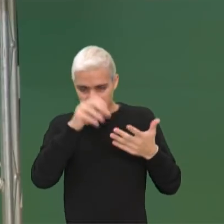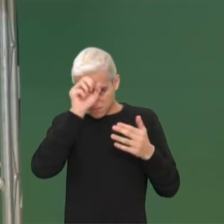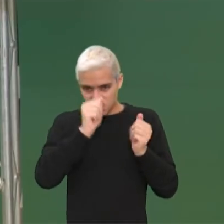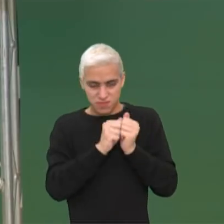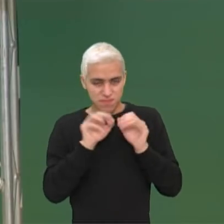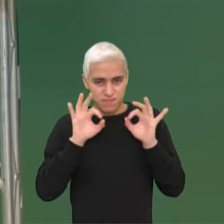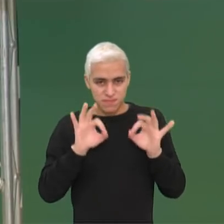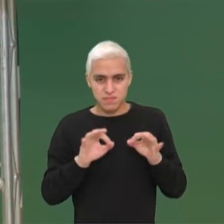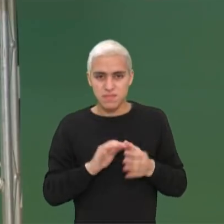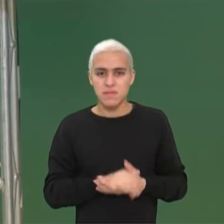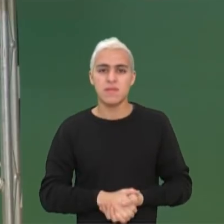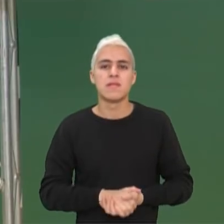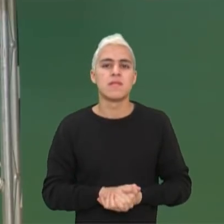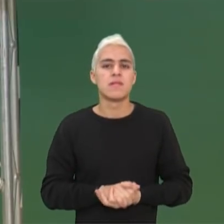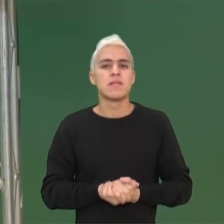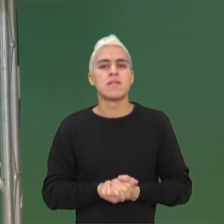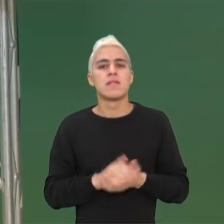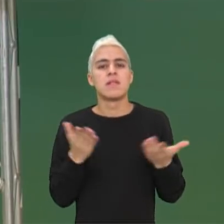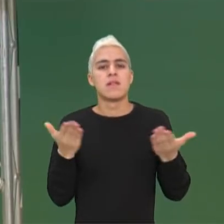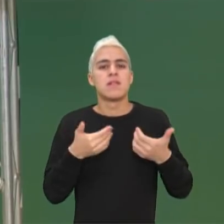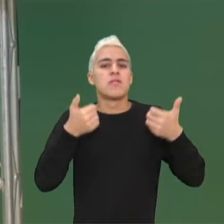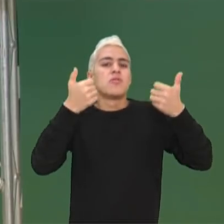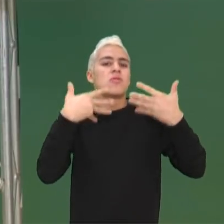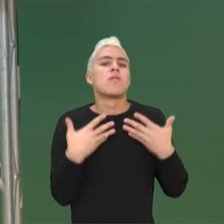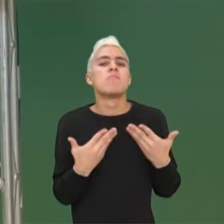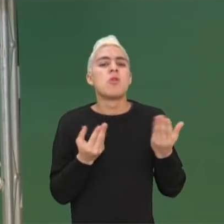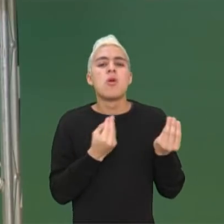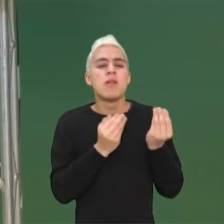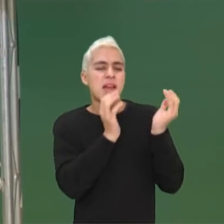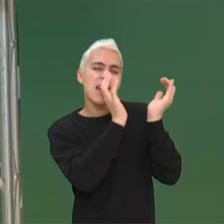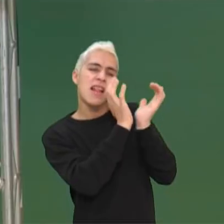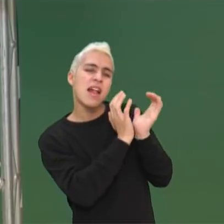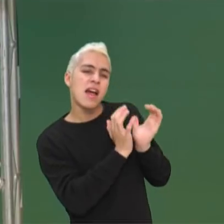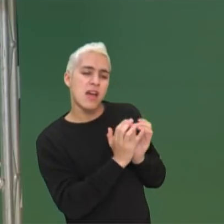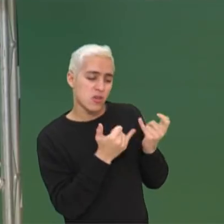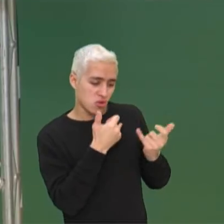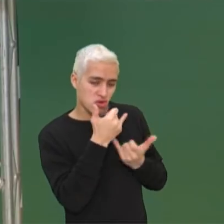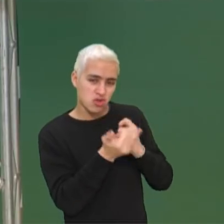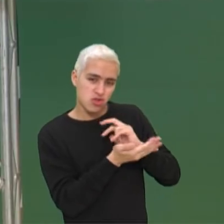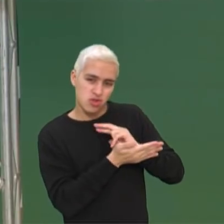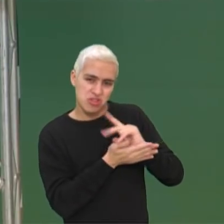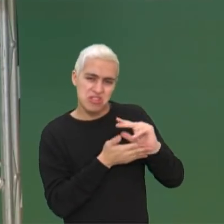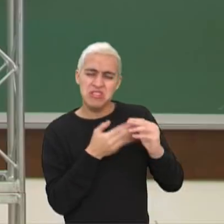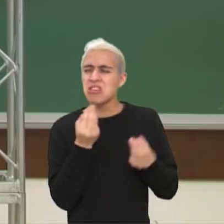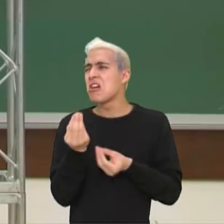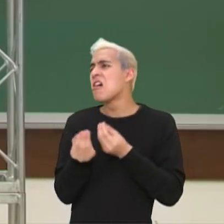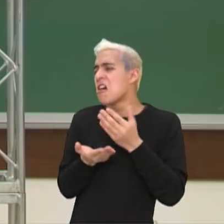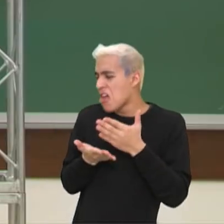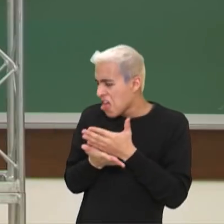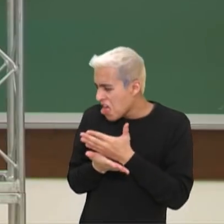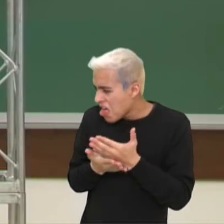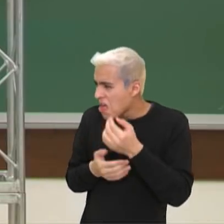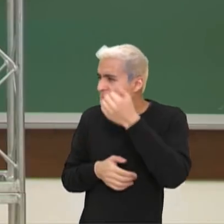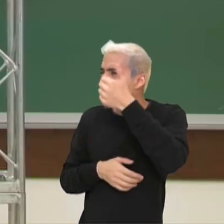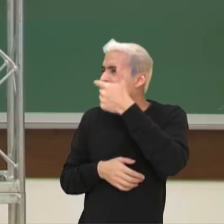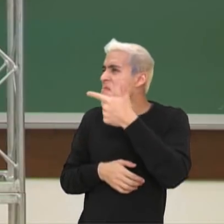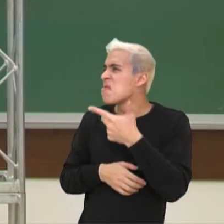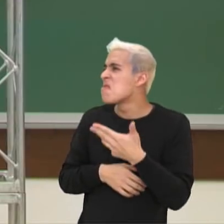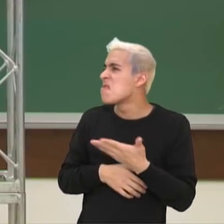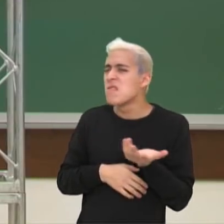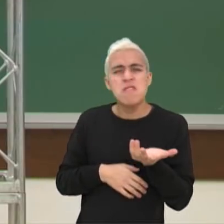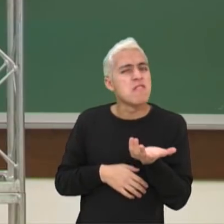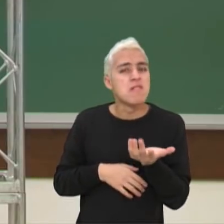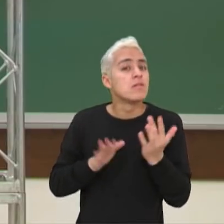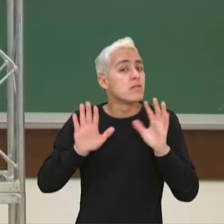aí. Vamos falar um pouquinho sobre a classificação dos jogos. Então, como assim classificação? Primeiro, segundo, terceiro? Não, é